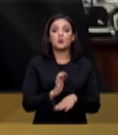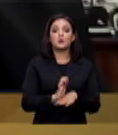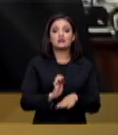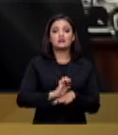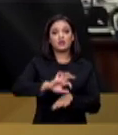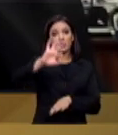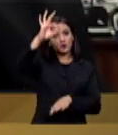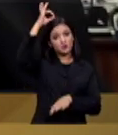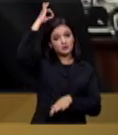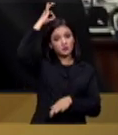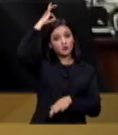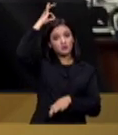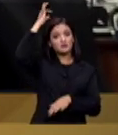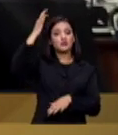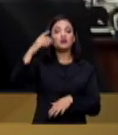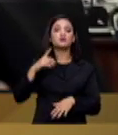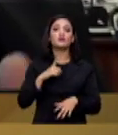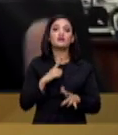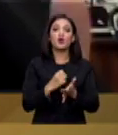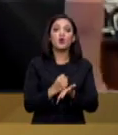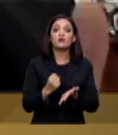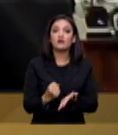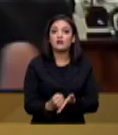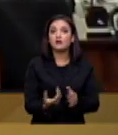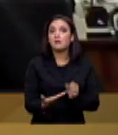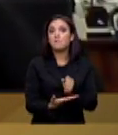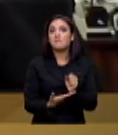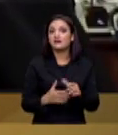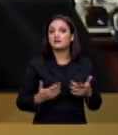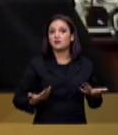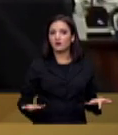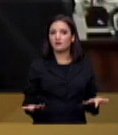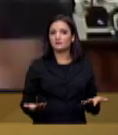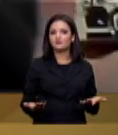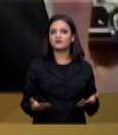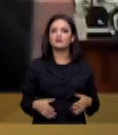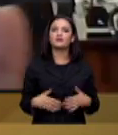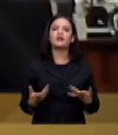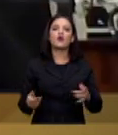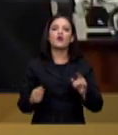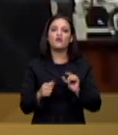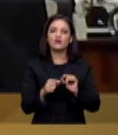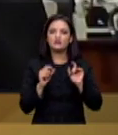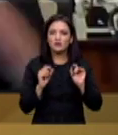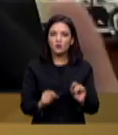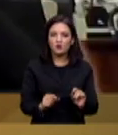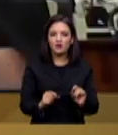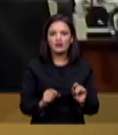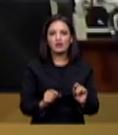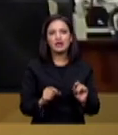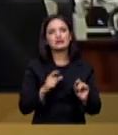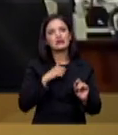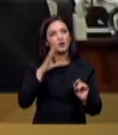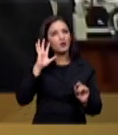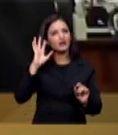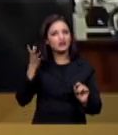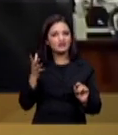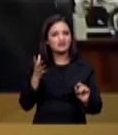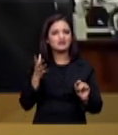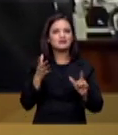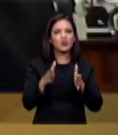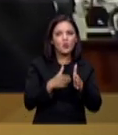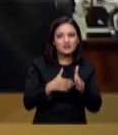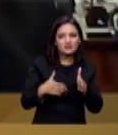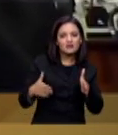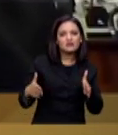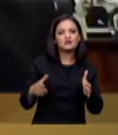Santo estaria contratando? Muito provavelmente fazendo uma interpretação extensiva, atribuindo, portanto,